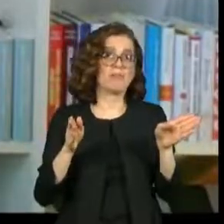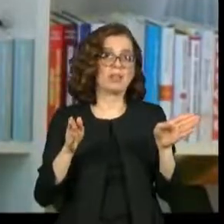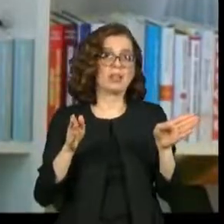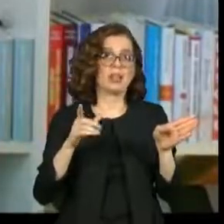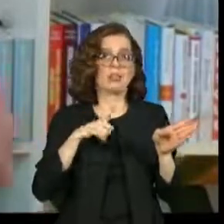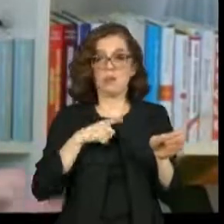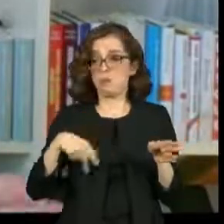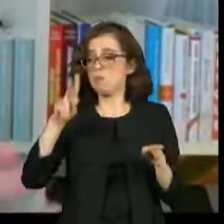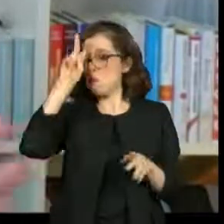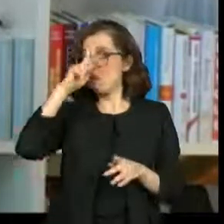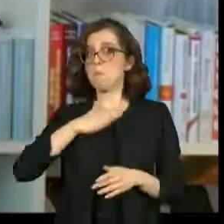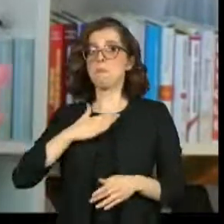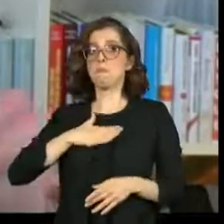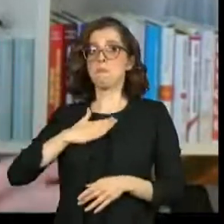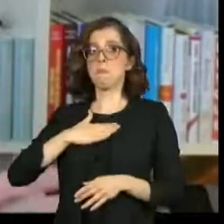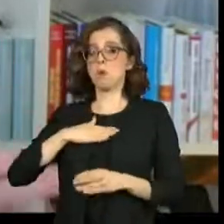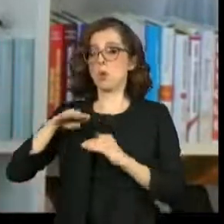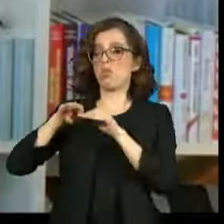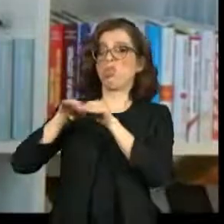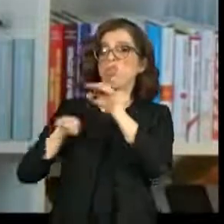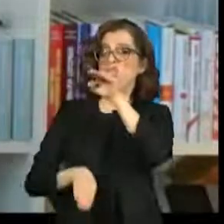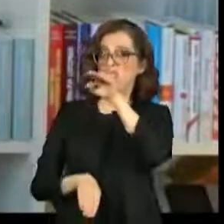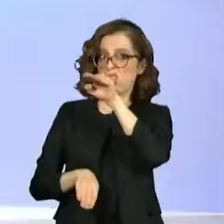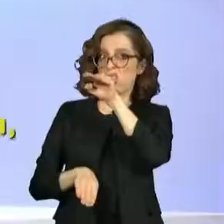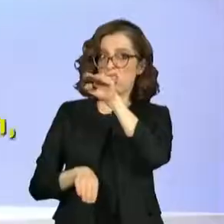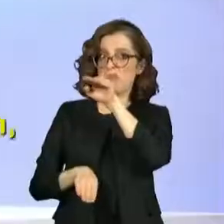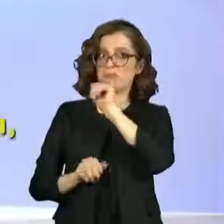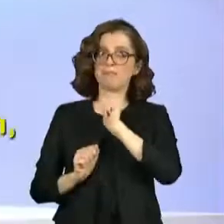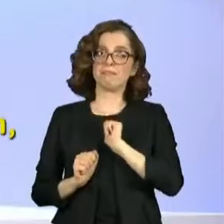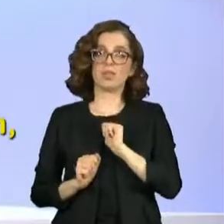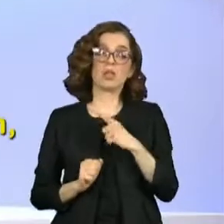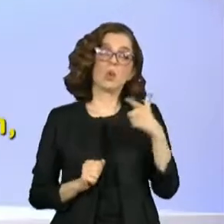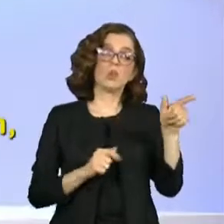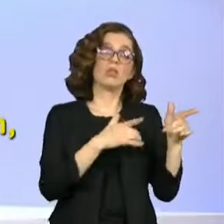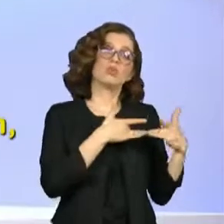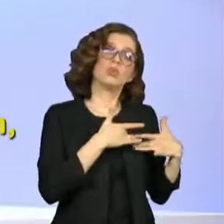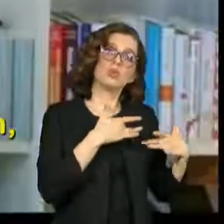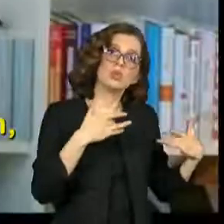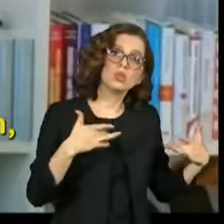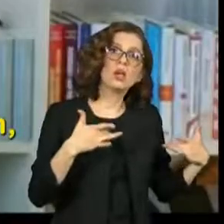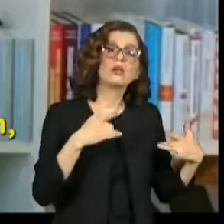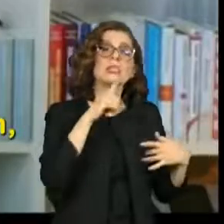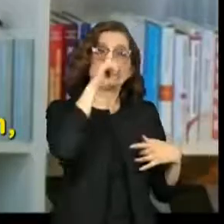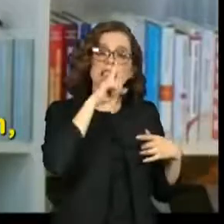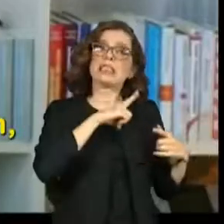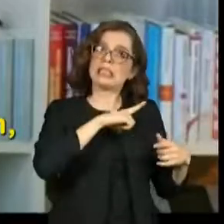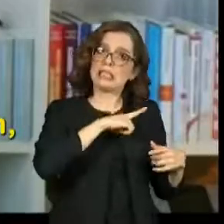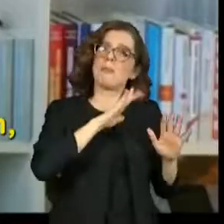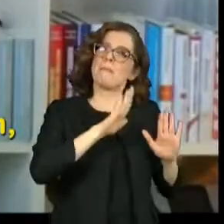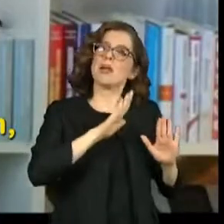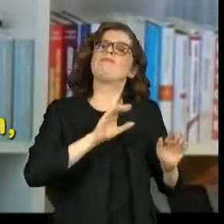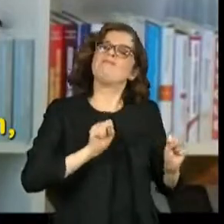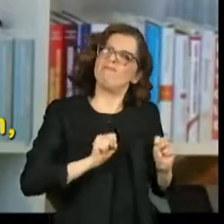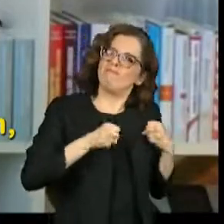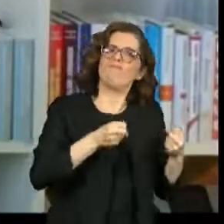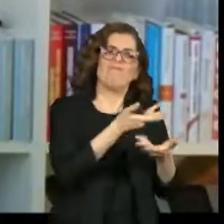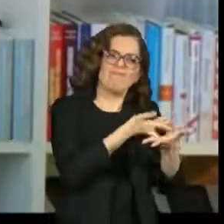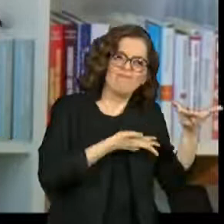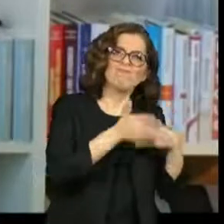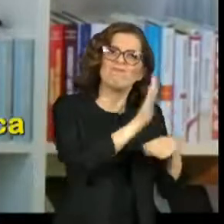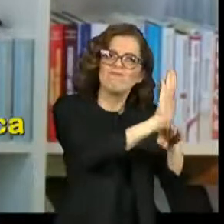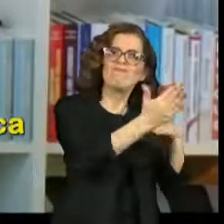caminho mais Nós podemos mais selvagem, mais imigualdade, solidaried, mais jamais, investindo em um outro.